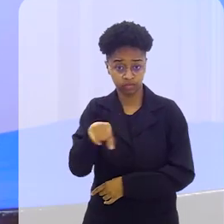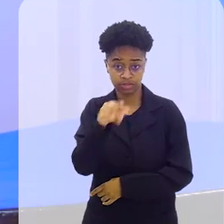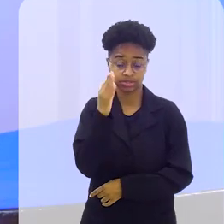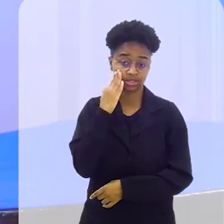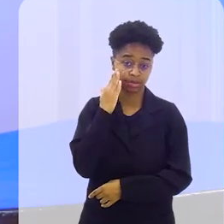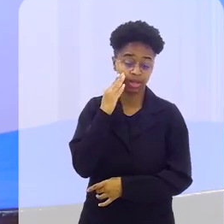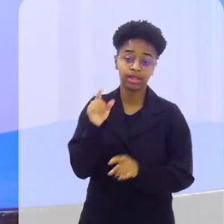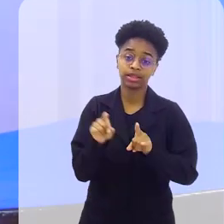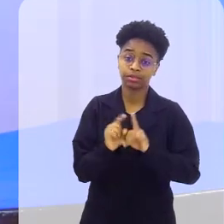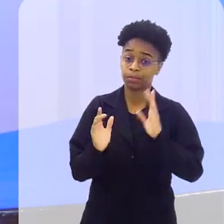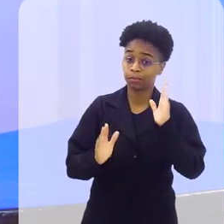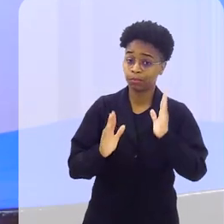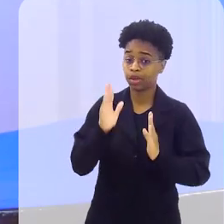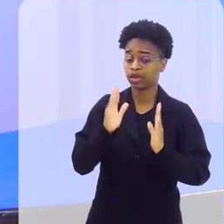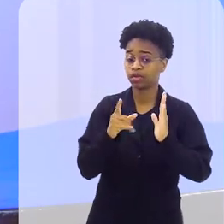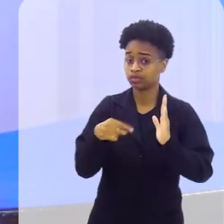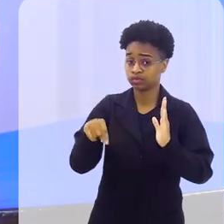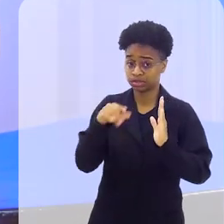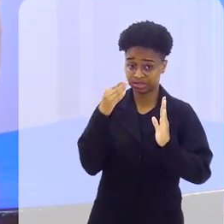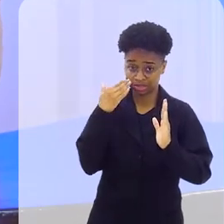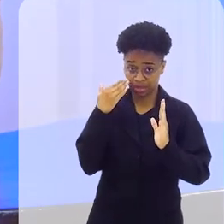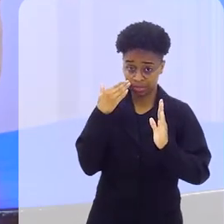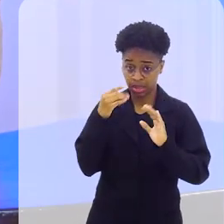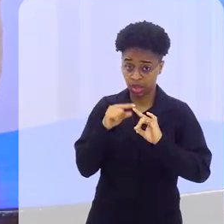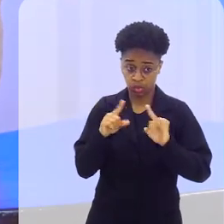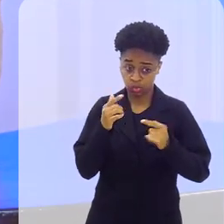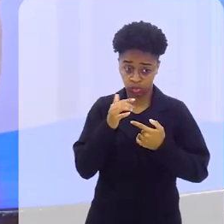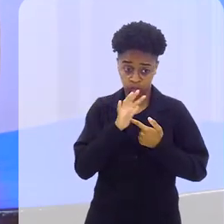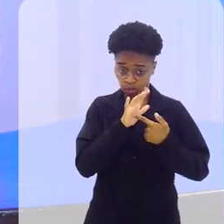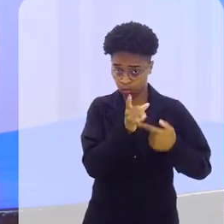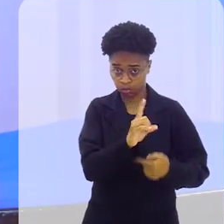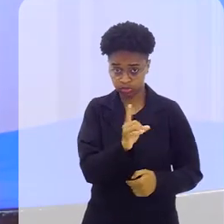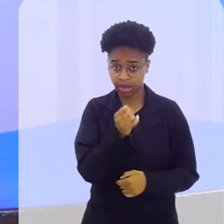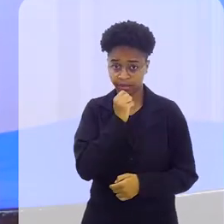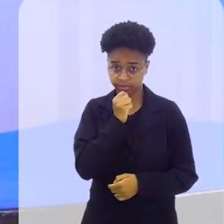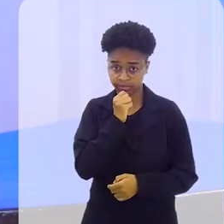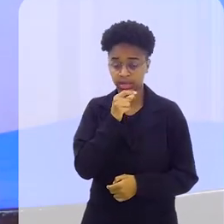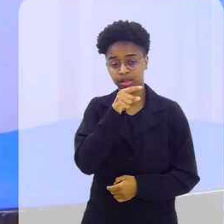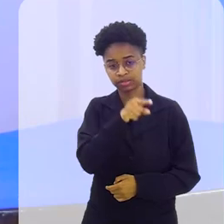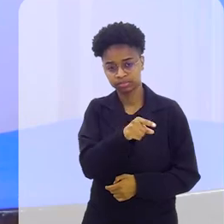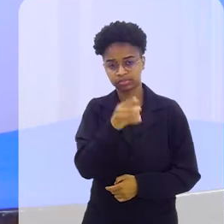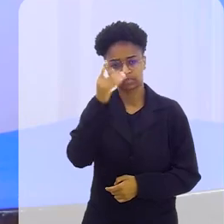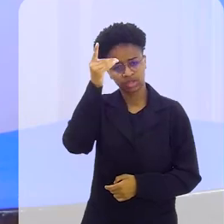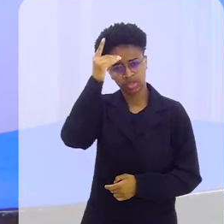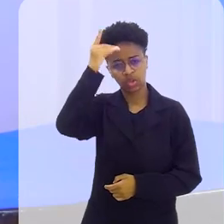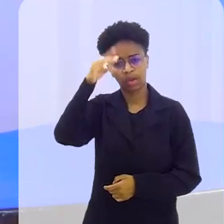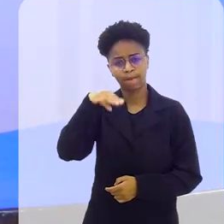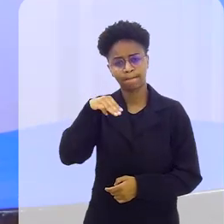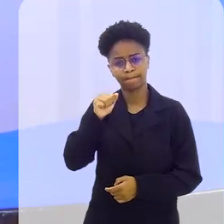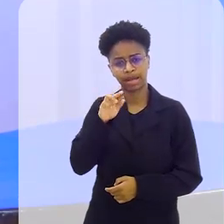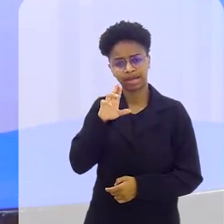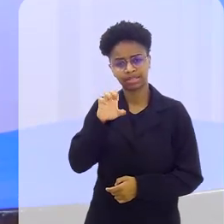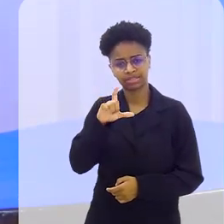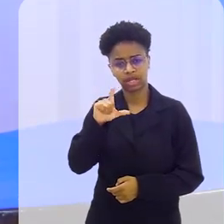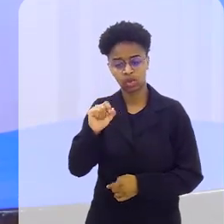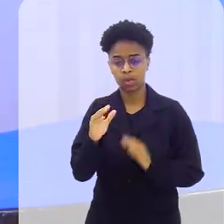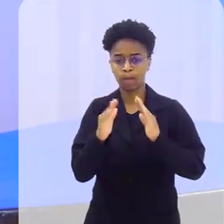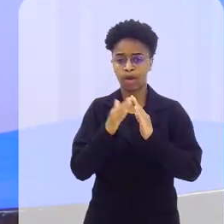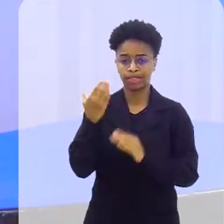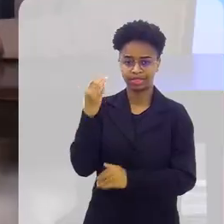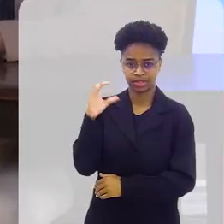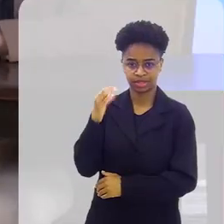você saiba. E nessa época, você sabe, eu ainda não revelei, eu estou com ele aqui, com o nosso talento, Marcelo Silveira,